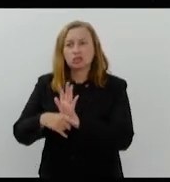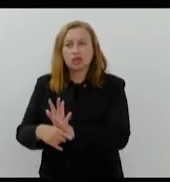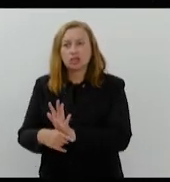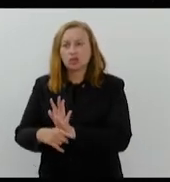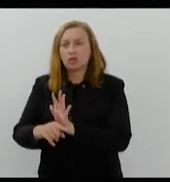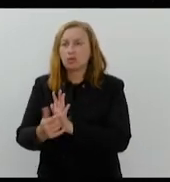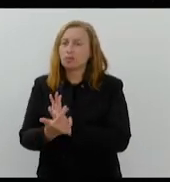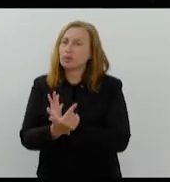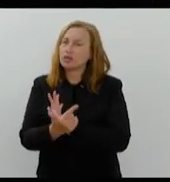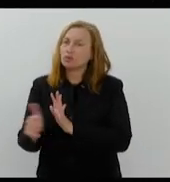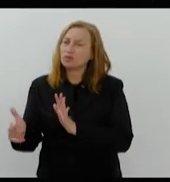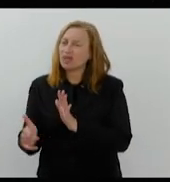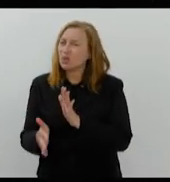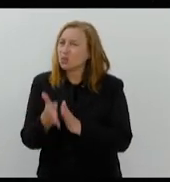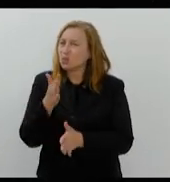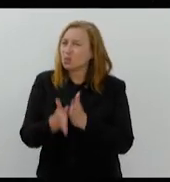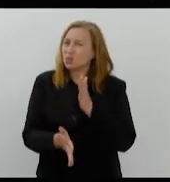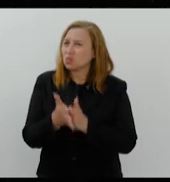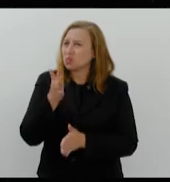E